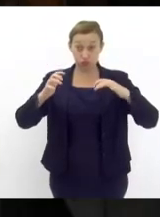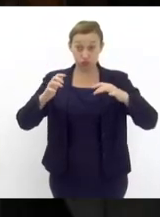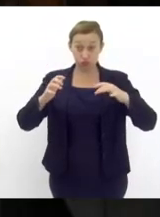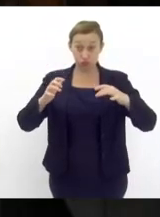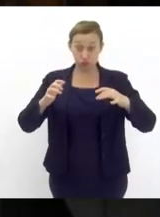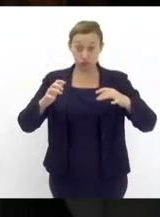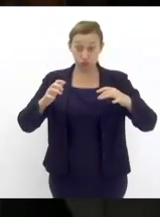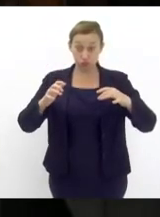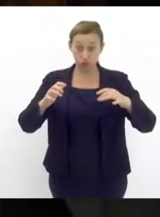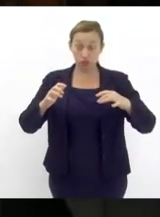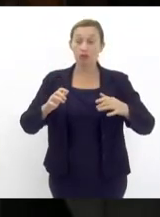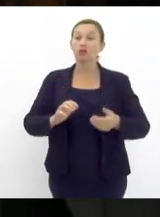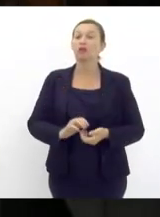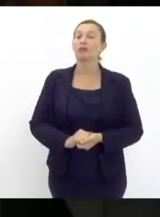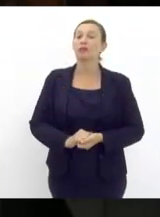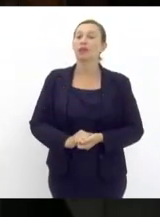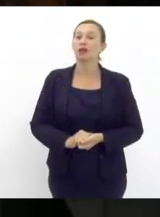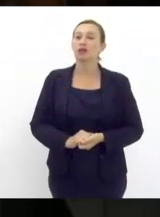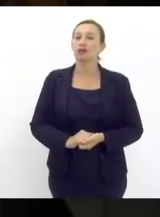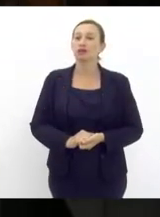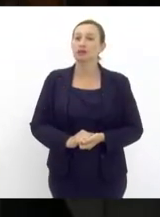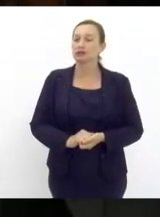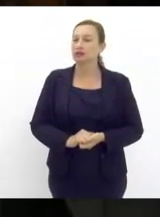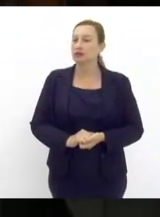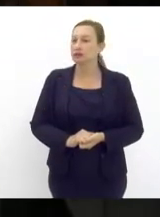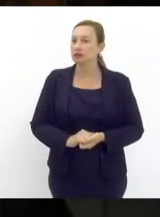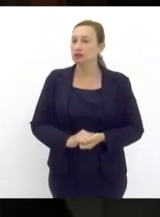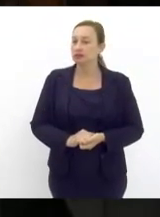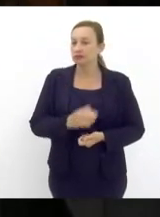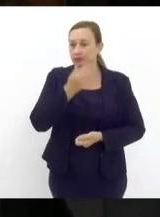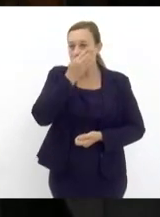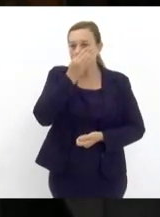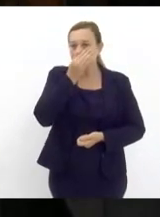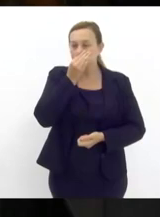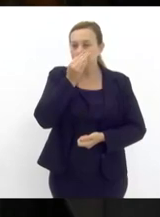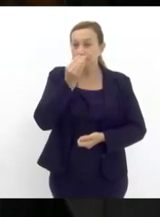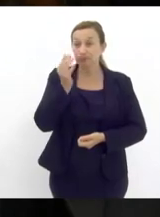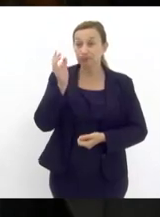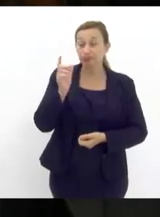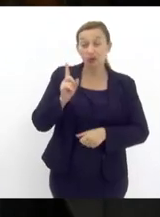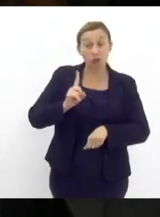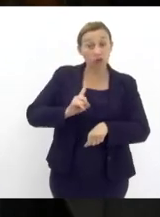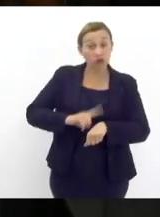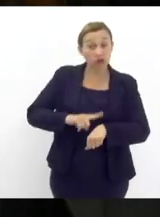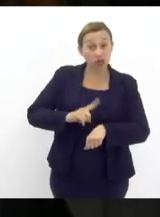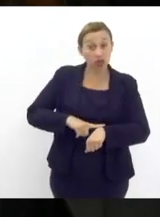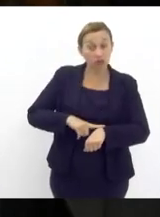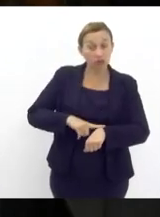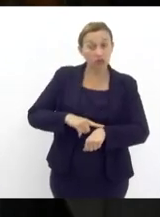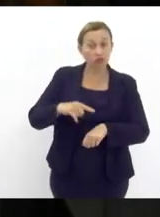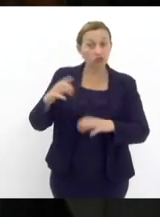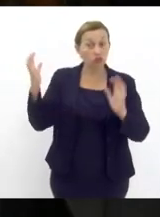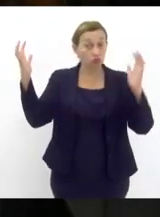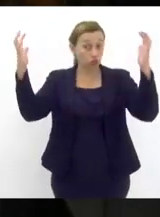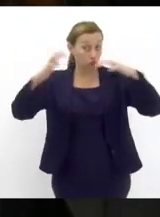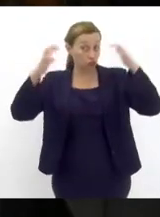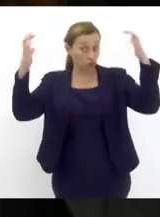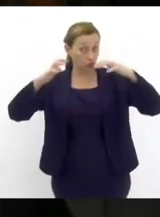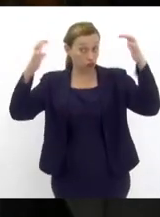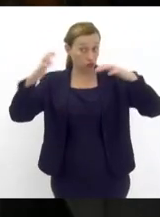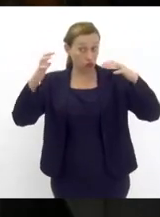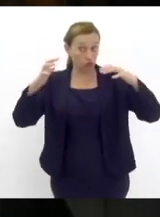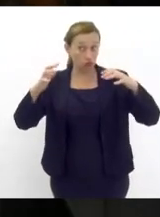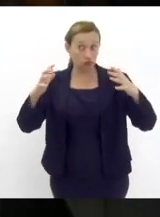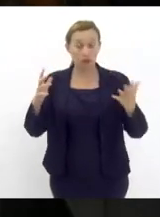lançamento se não considerar os tempos de recorrência de chuva vão